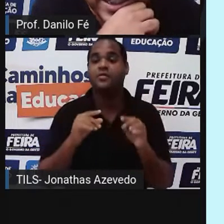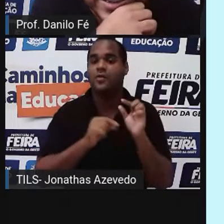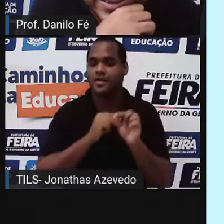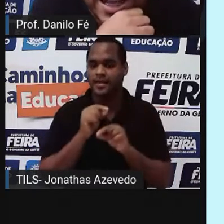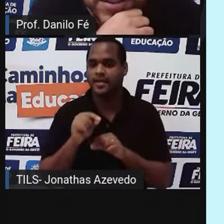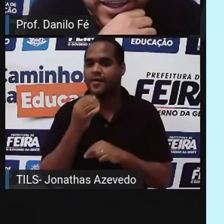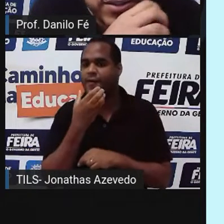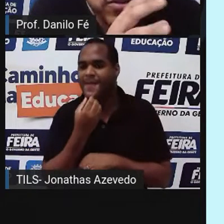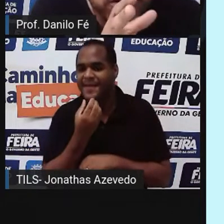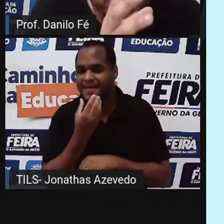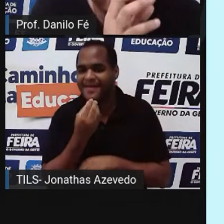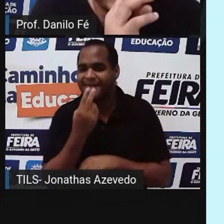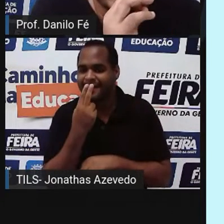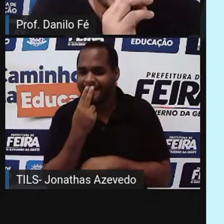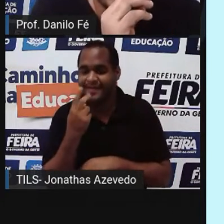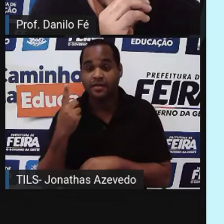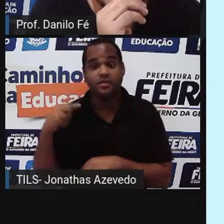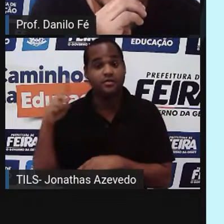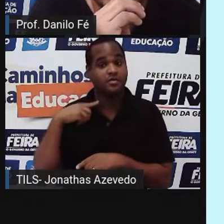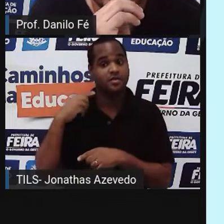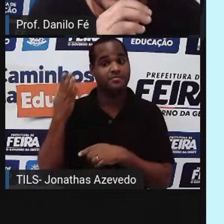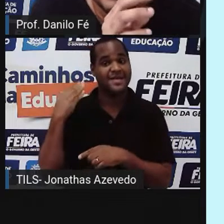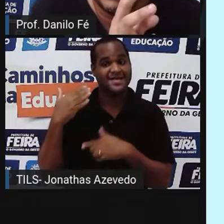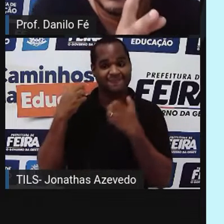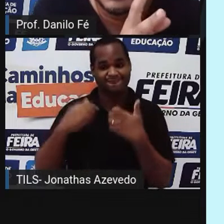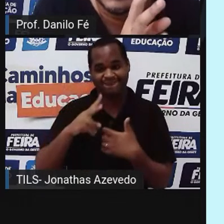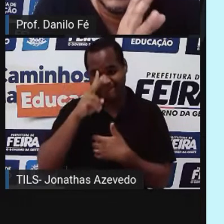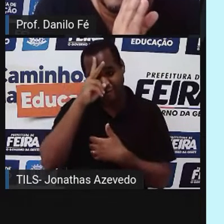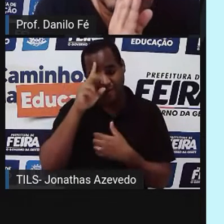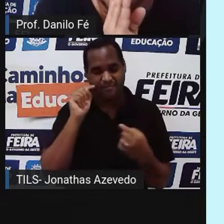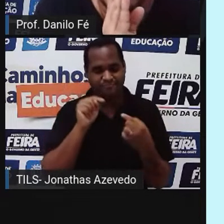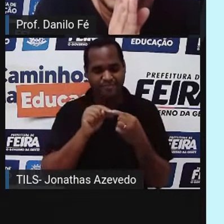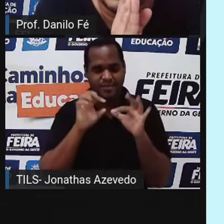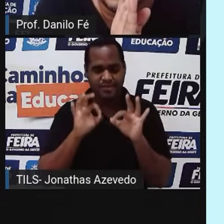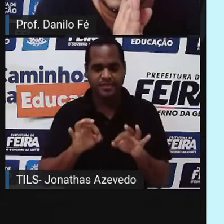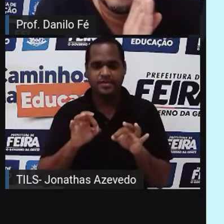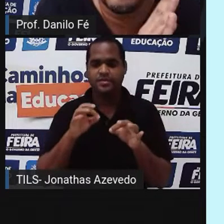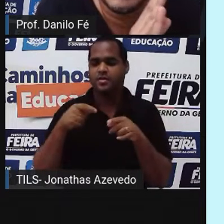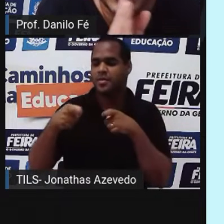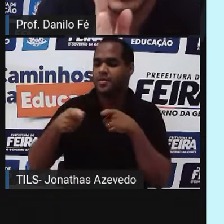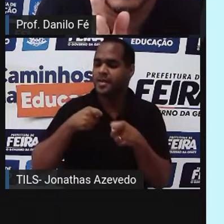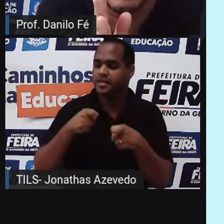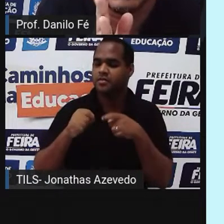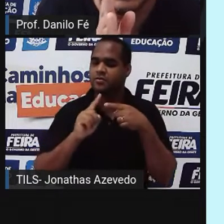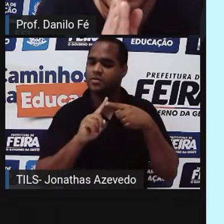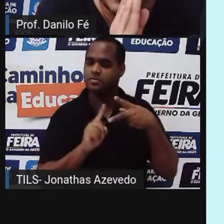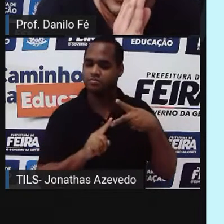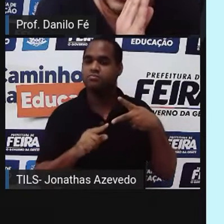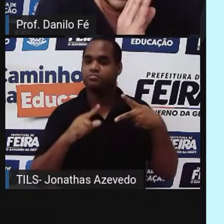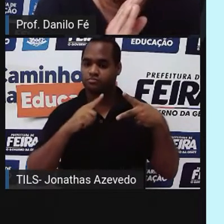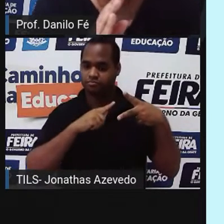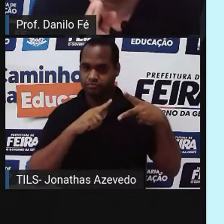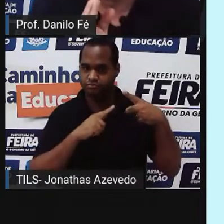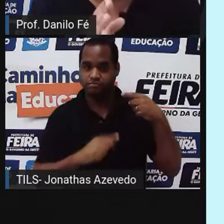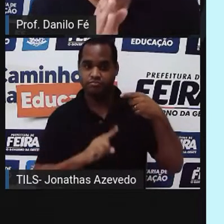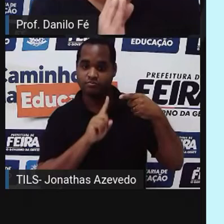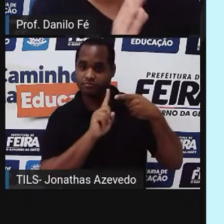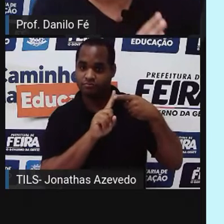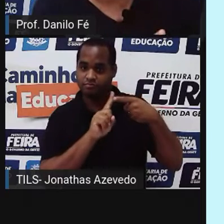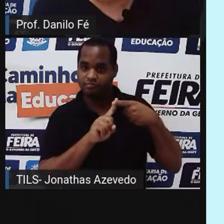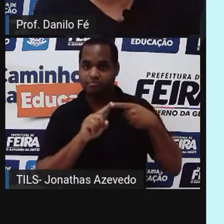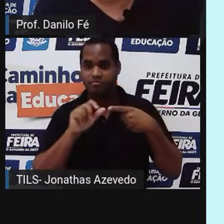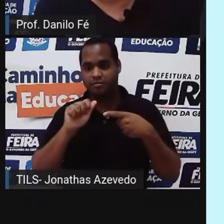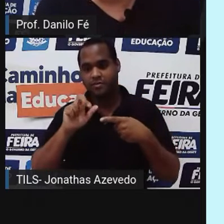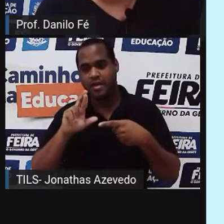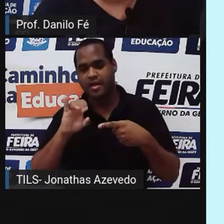Hitler acreditava que a história ela consistia numa briga entre duas raças, a raça ariana e a